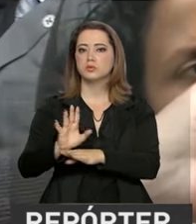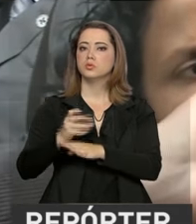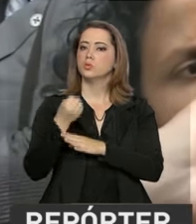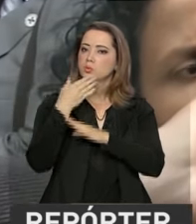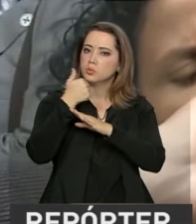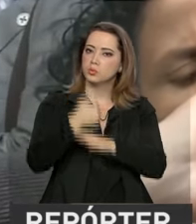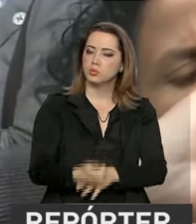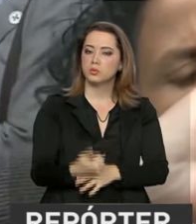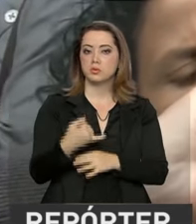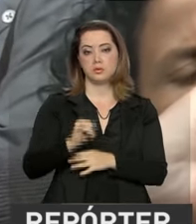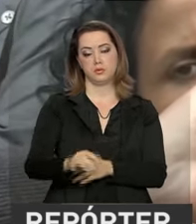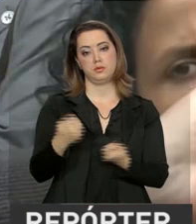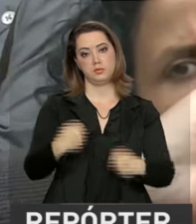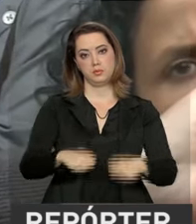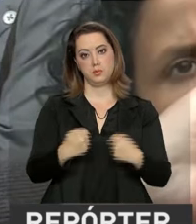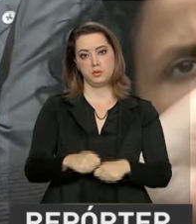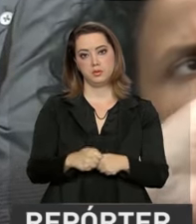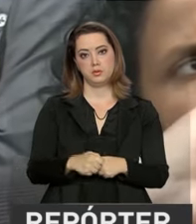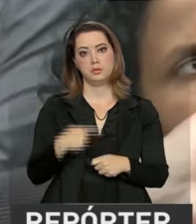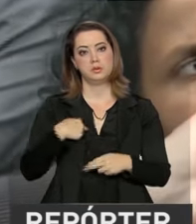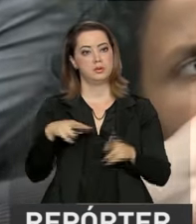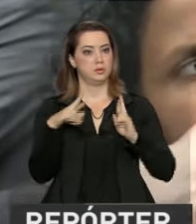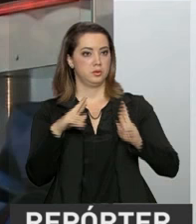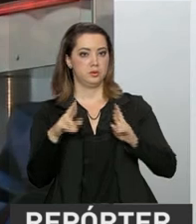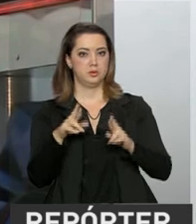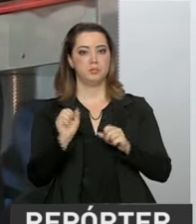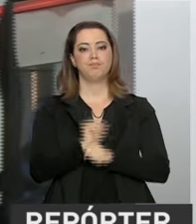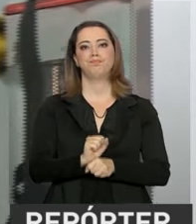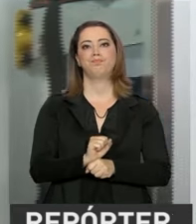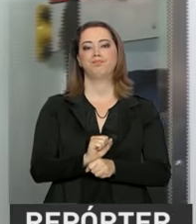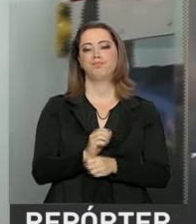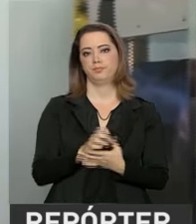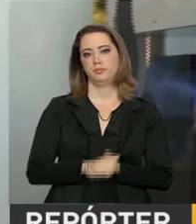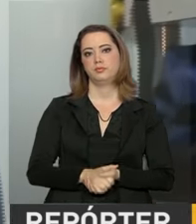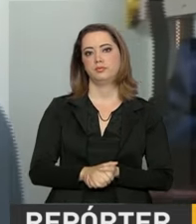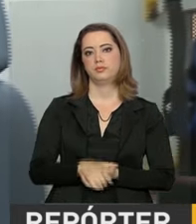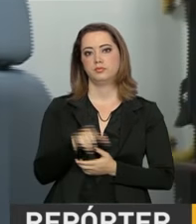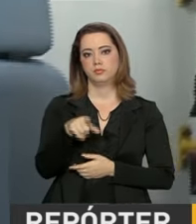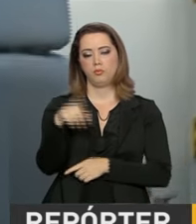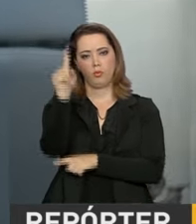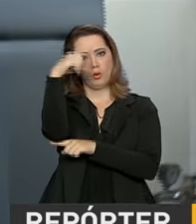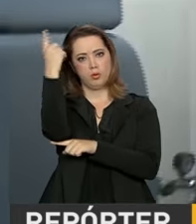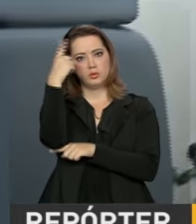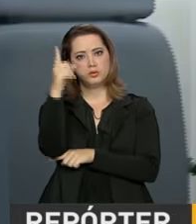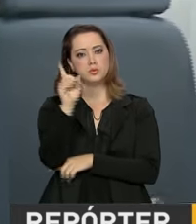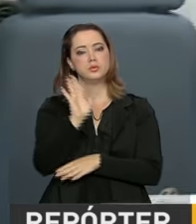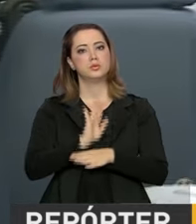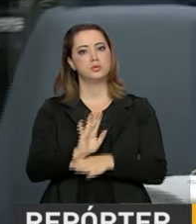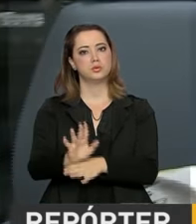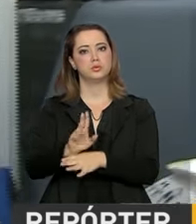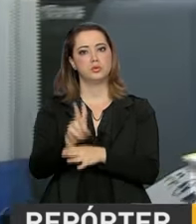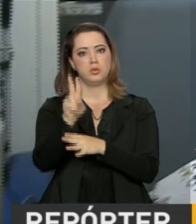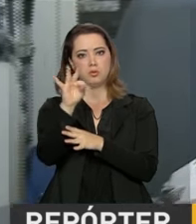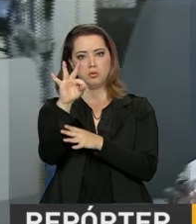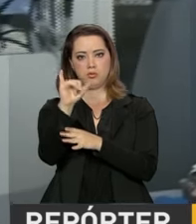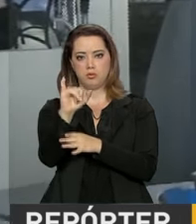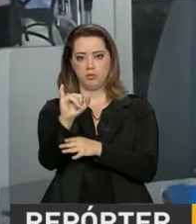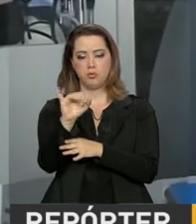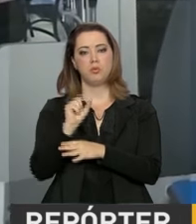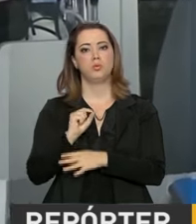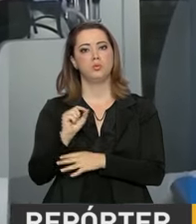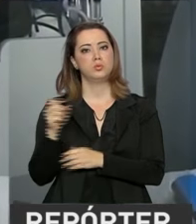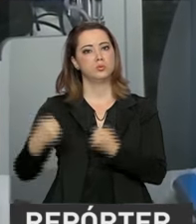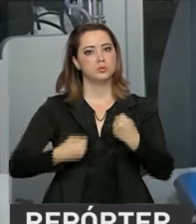de qualidade em caso de necessidade. Tomara que fiquem todas paradas. As ambulâncias vão funcionar como uma UTI móvel e vão tratar dos